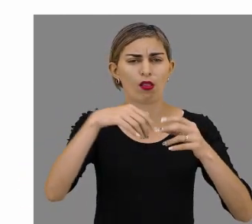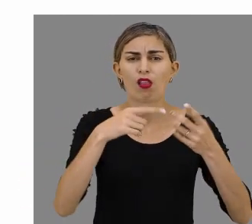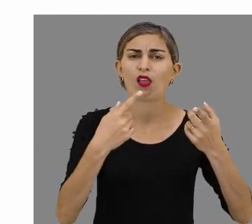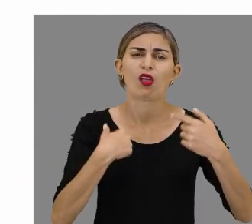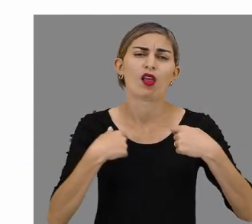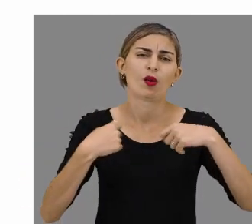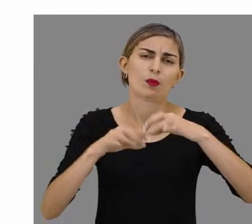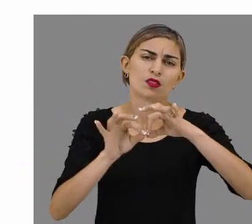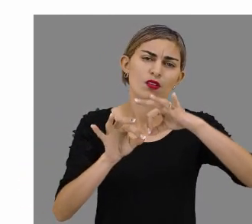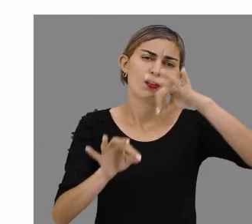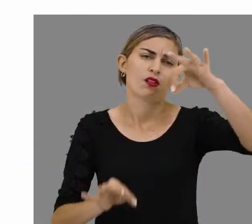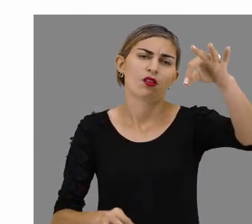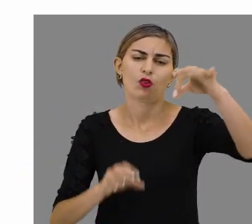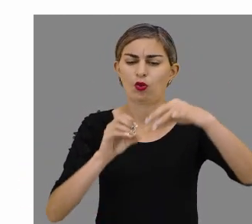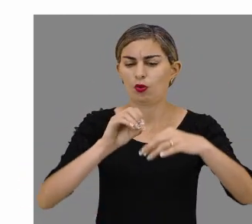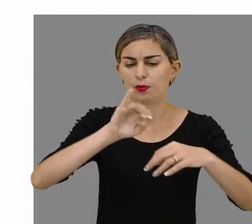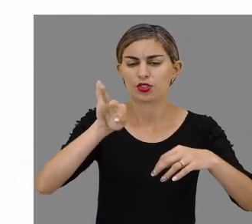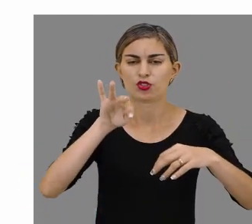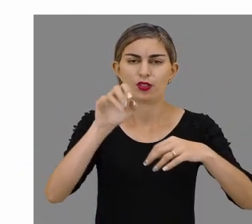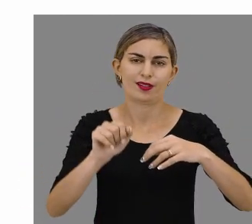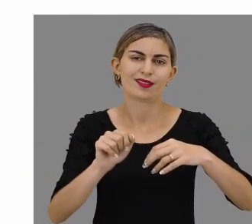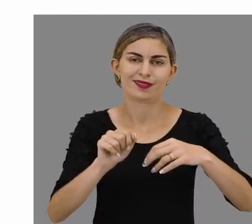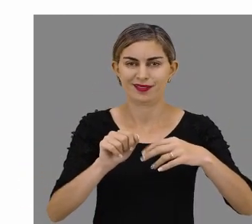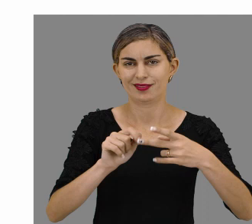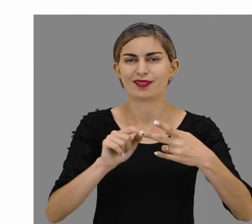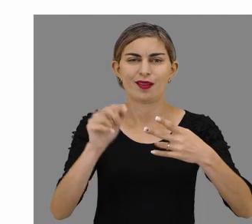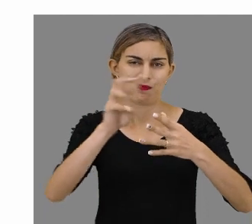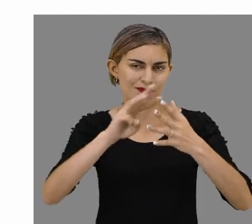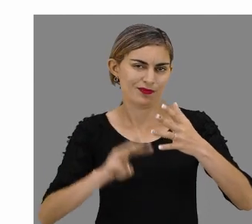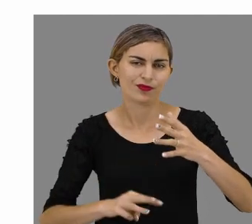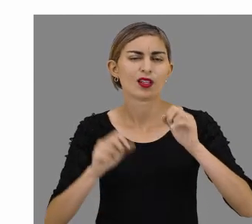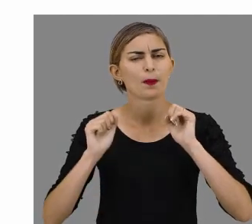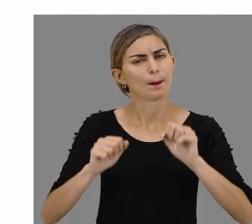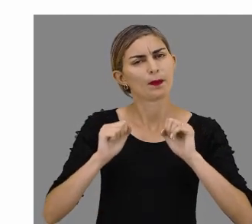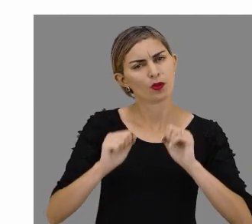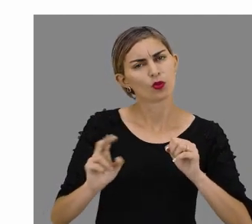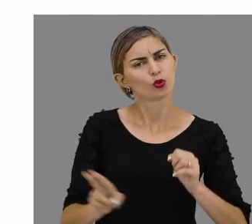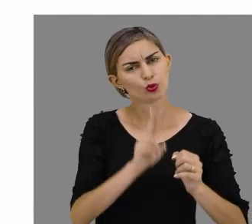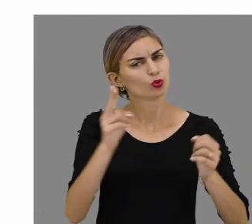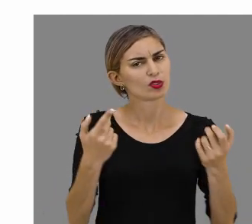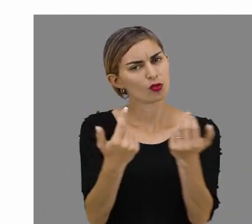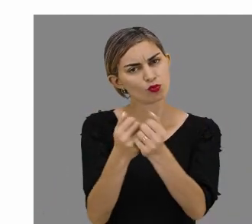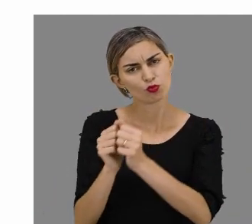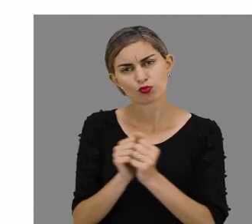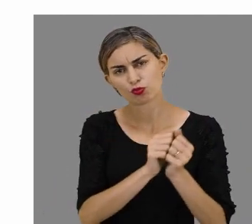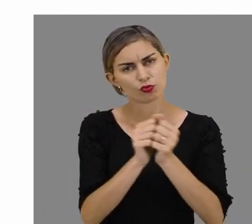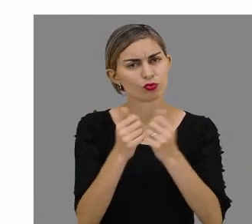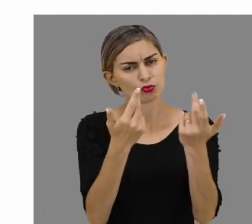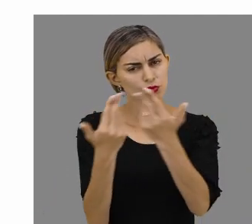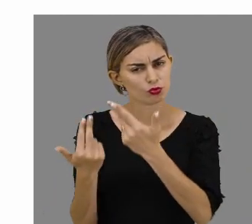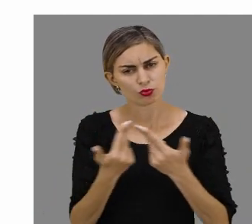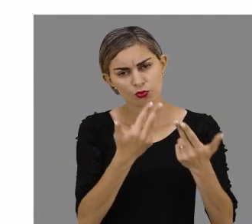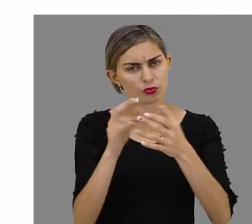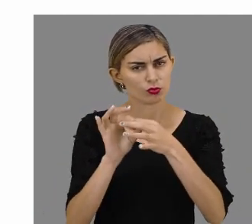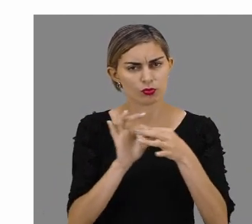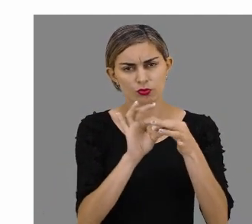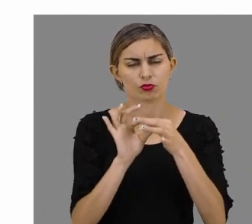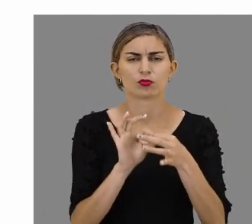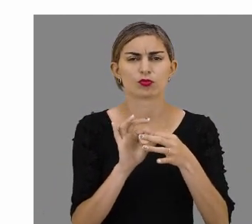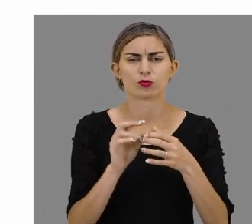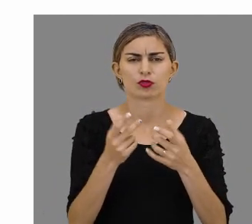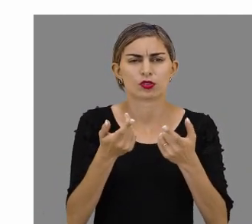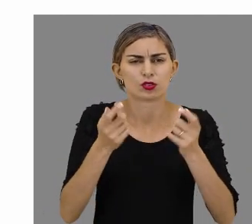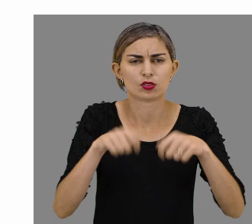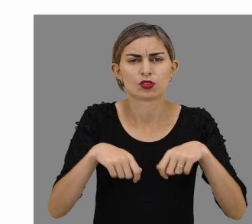de precisar instanciar um objeto. Atributos e métodos estáticos, eles podem ser utilizados de forma mais direta, através